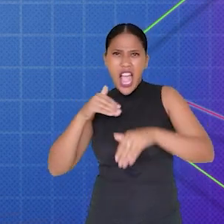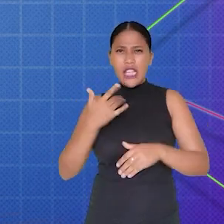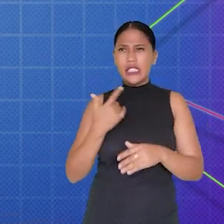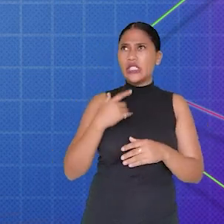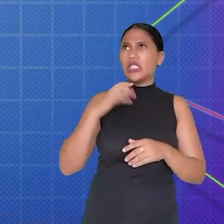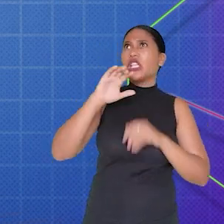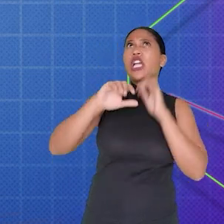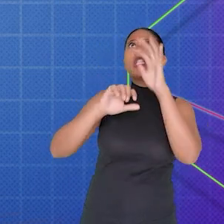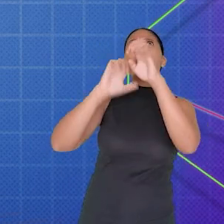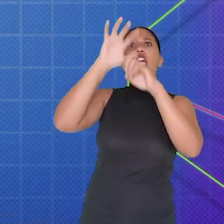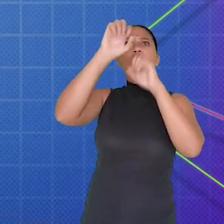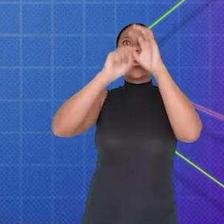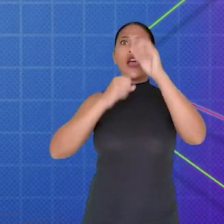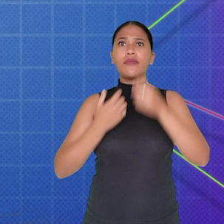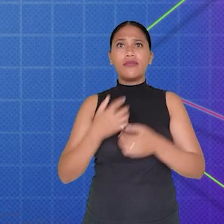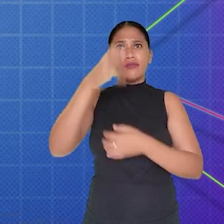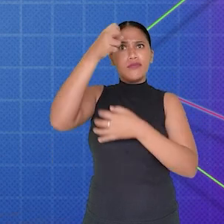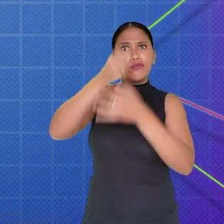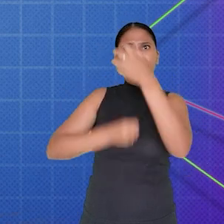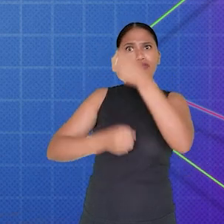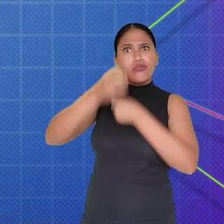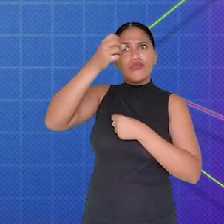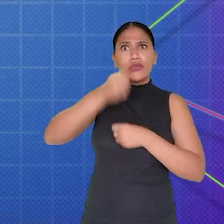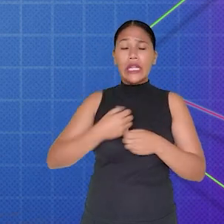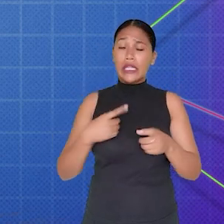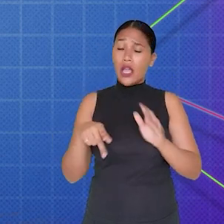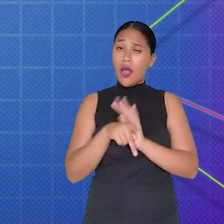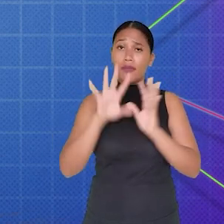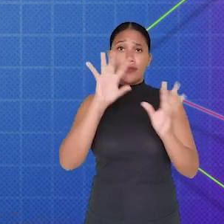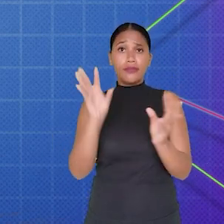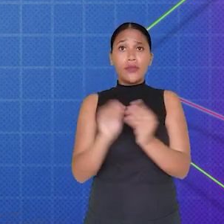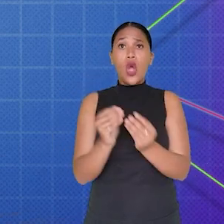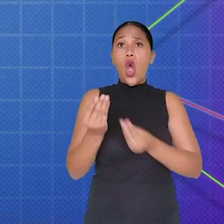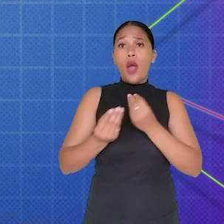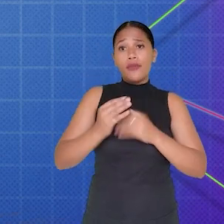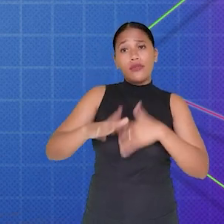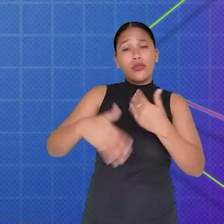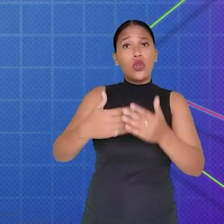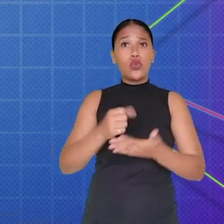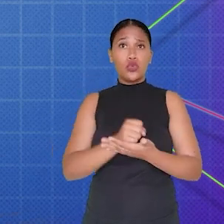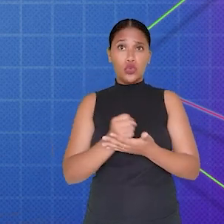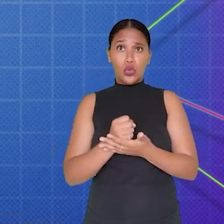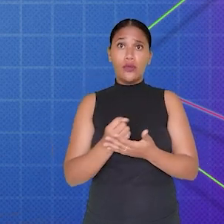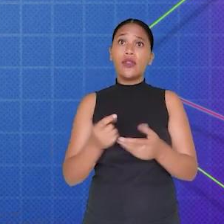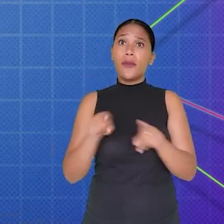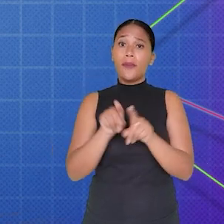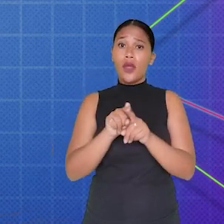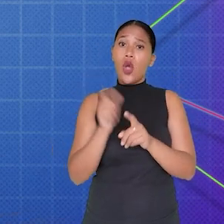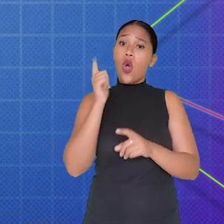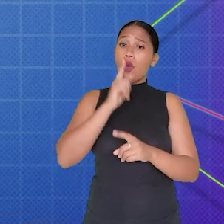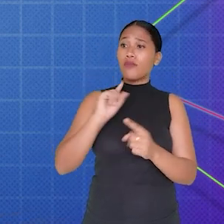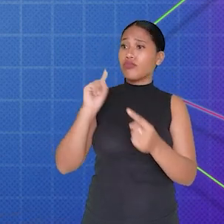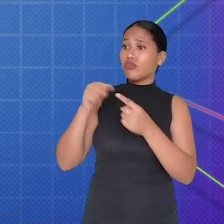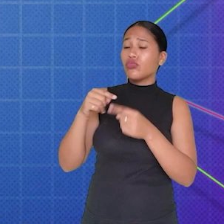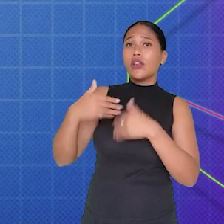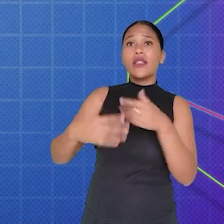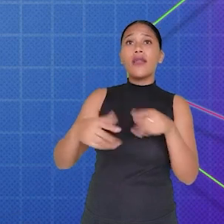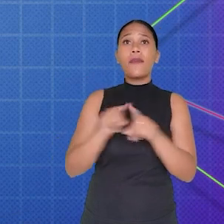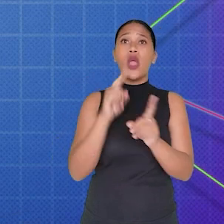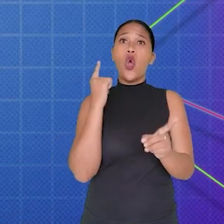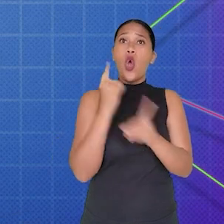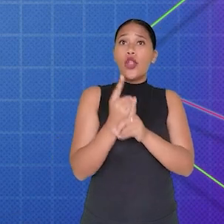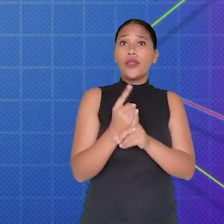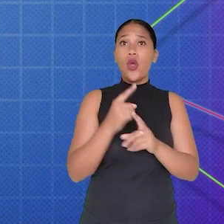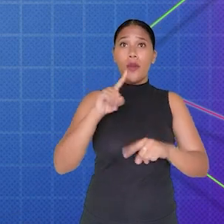escala ou natação, irá funcionar. Além disso, o GDD deve definir como o jogador irá progredir no jogo, como completar